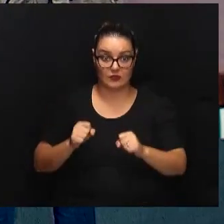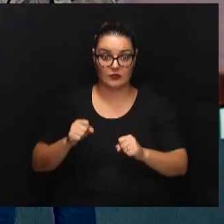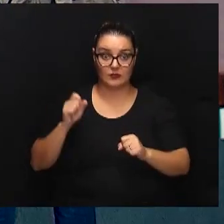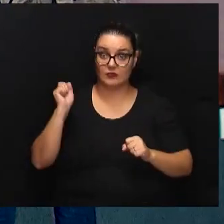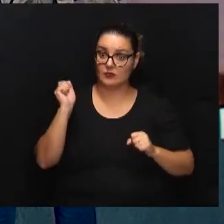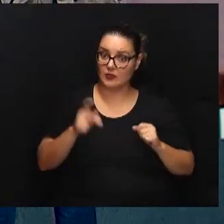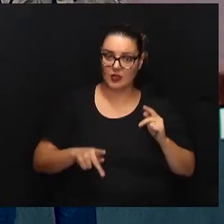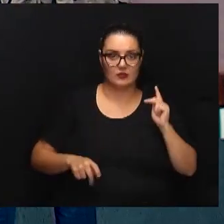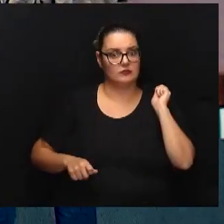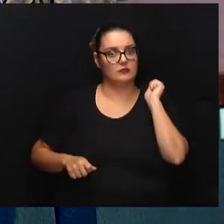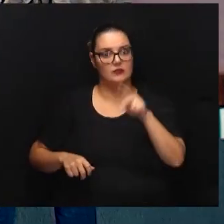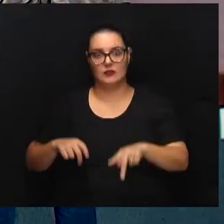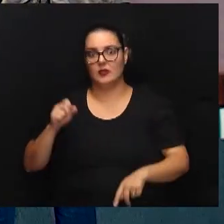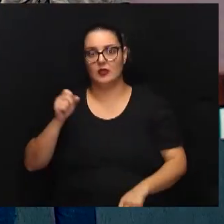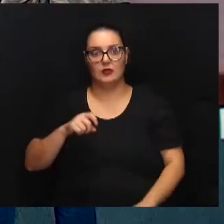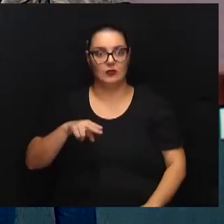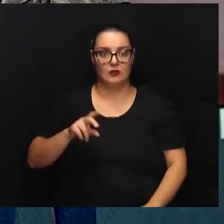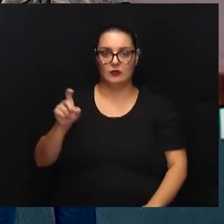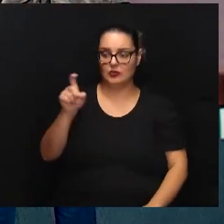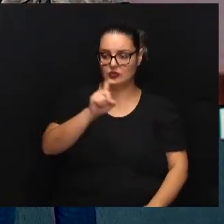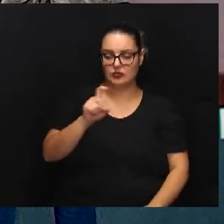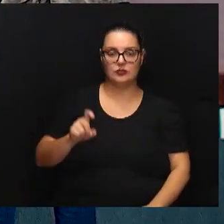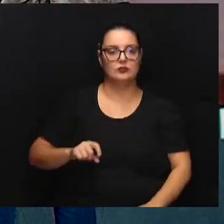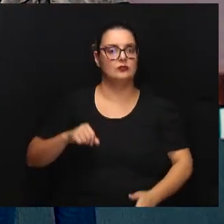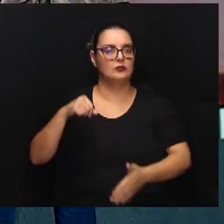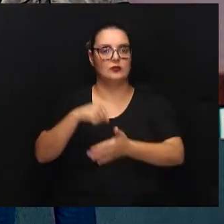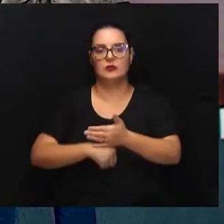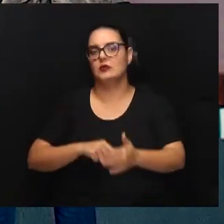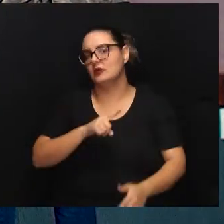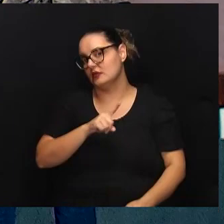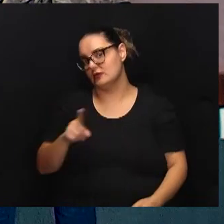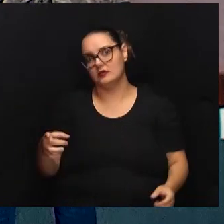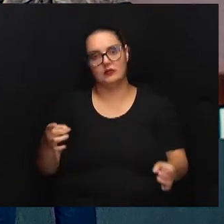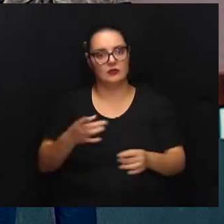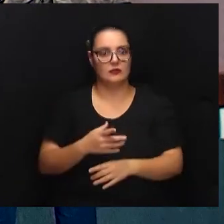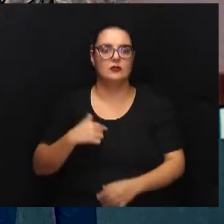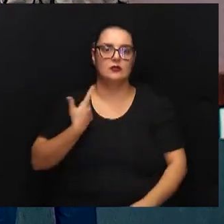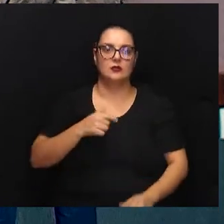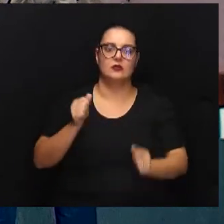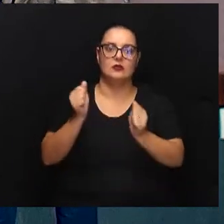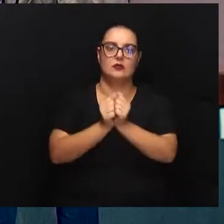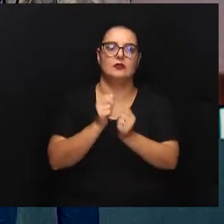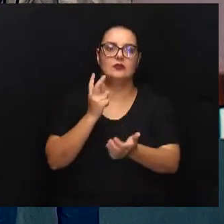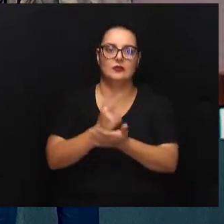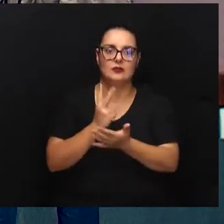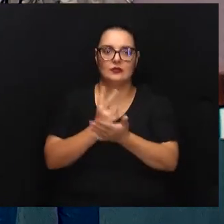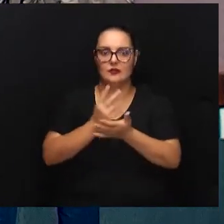a luta não vai acabar. A gente está junto sempre. Obrigada.